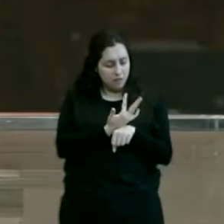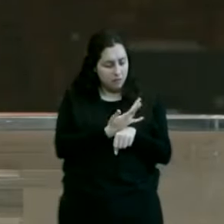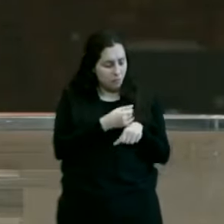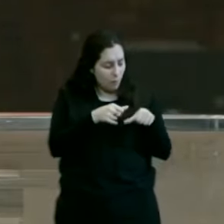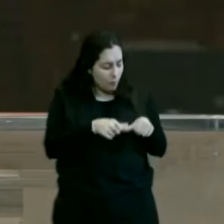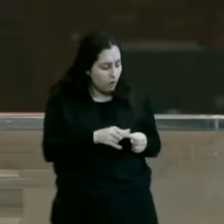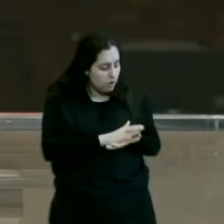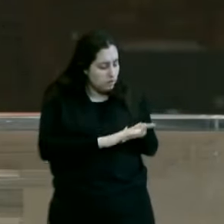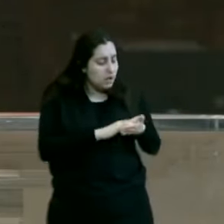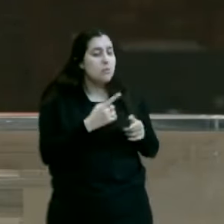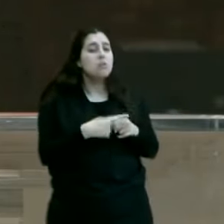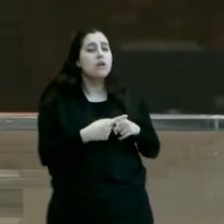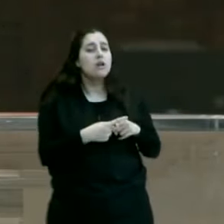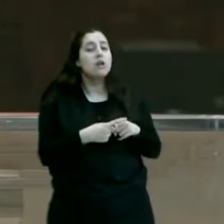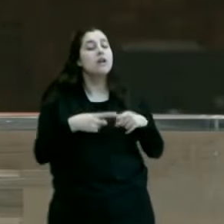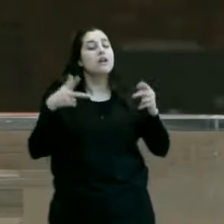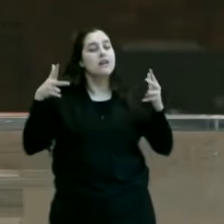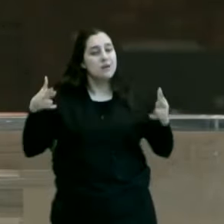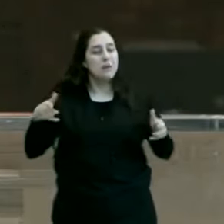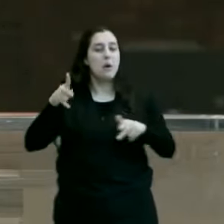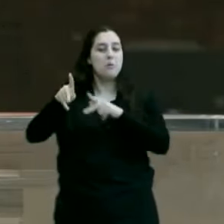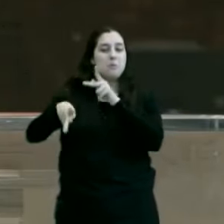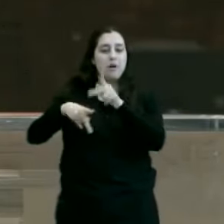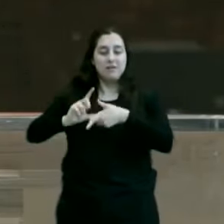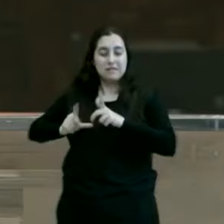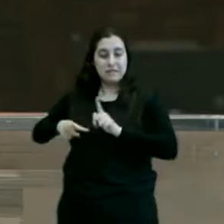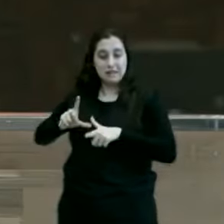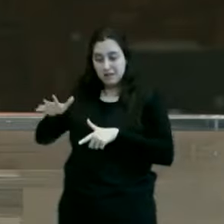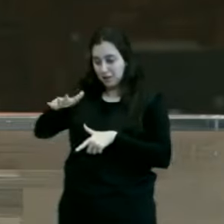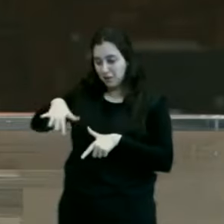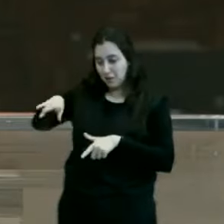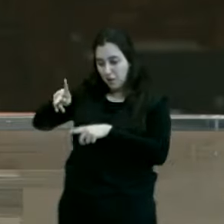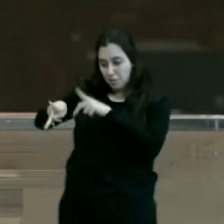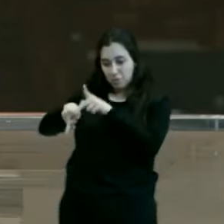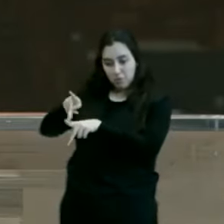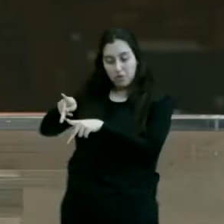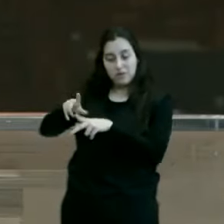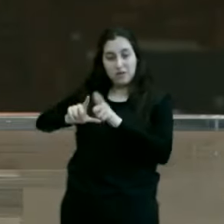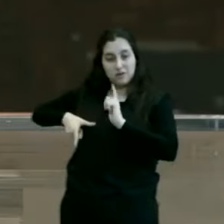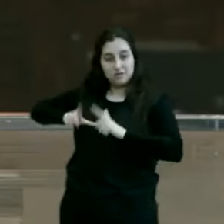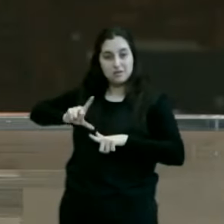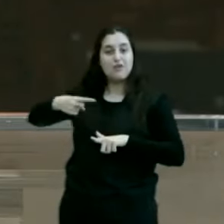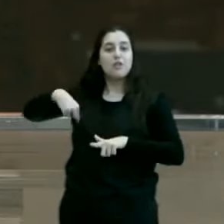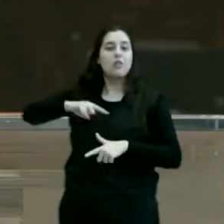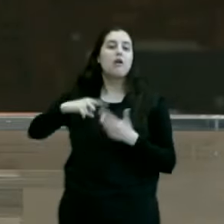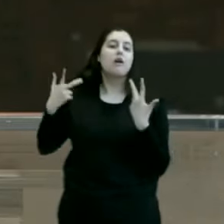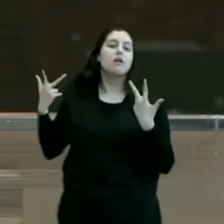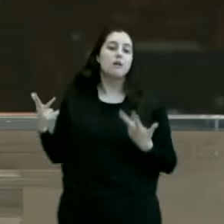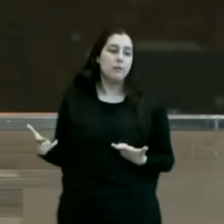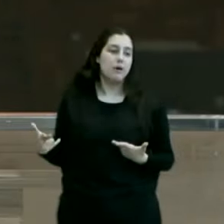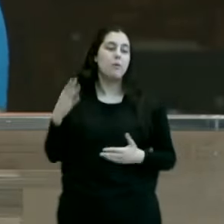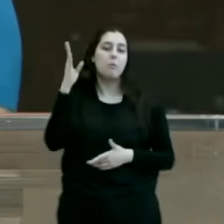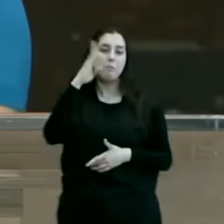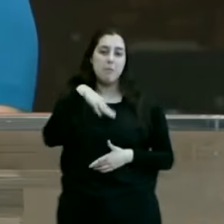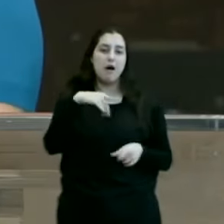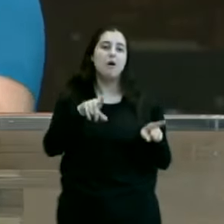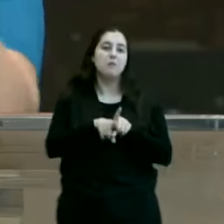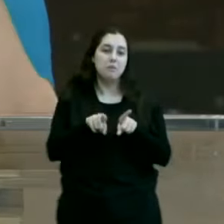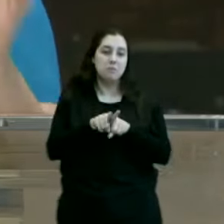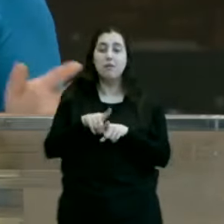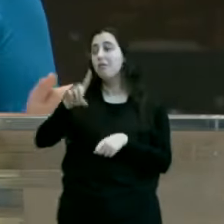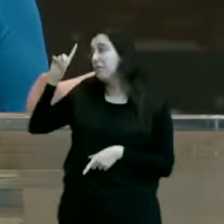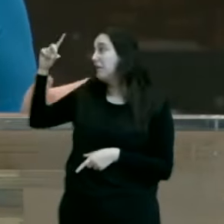Porque como o povo de Israel, o povo que muitas vezes nós malhamos, nós também fazemos aquilo que é mal diante dos olhos